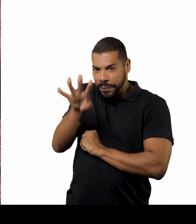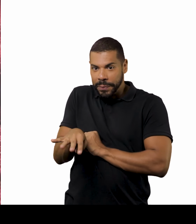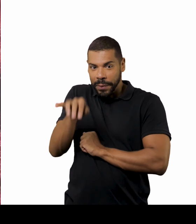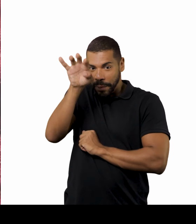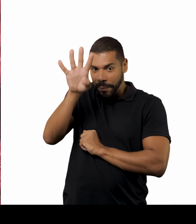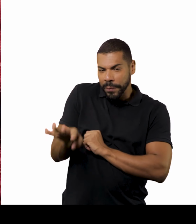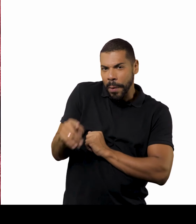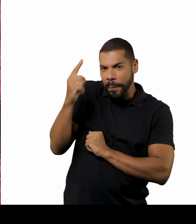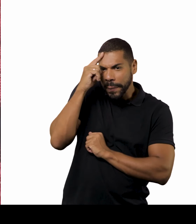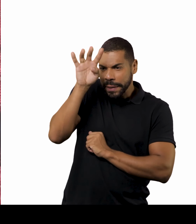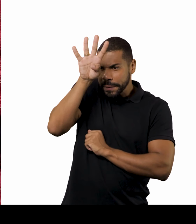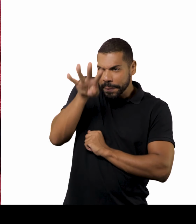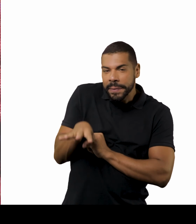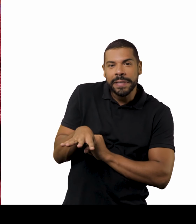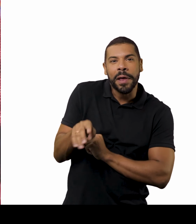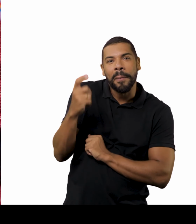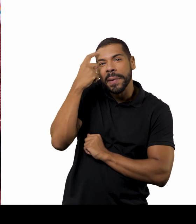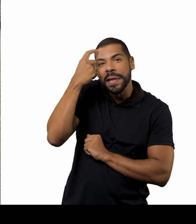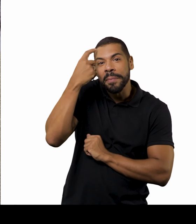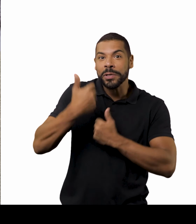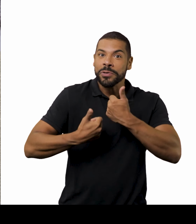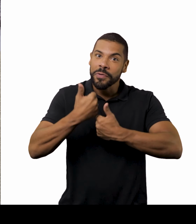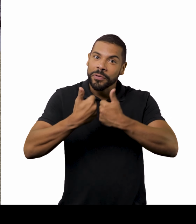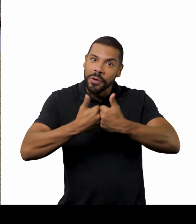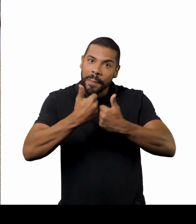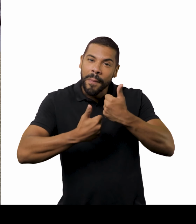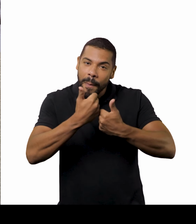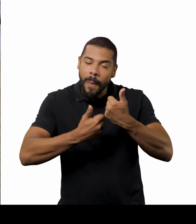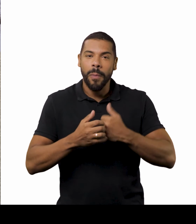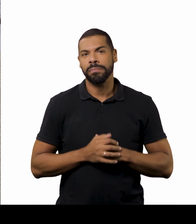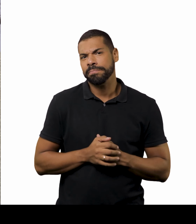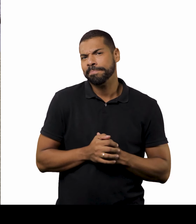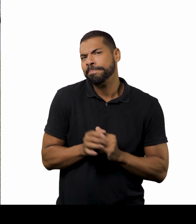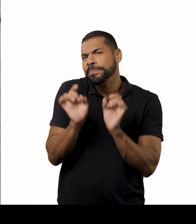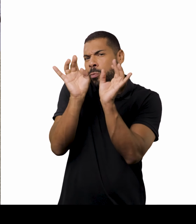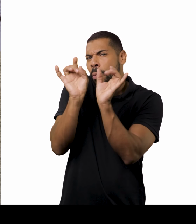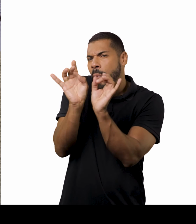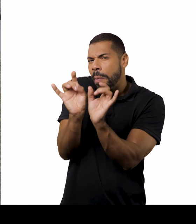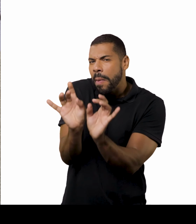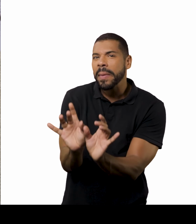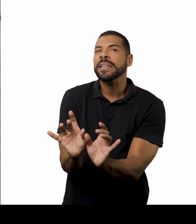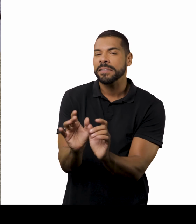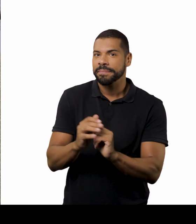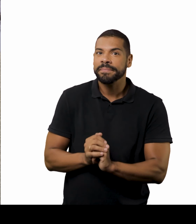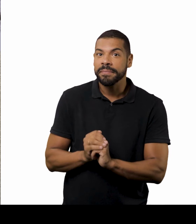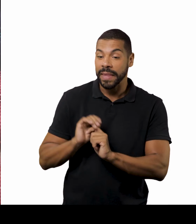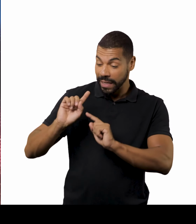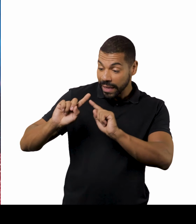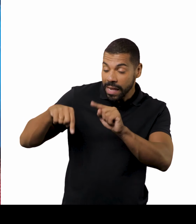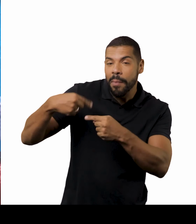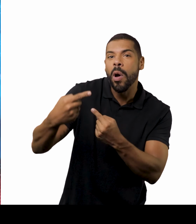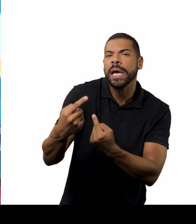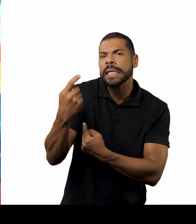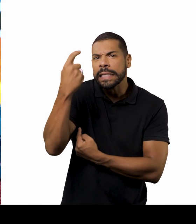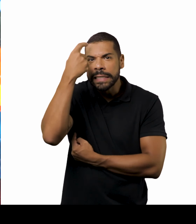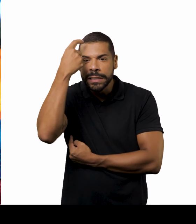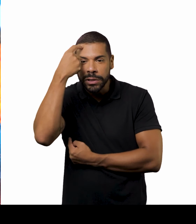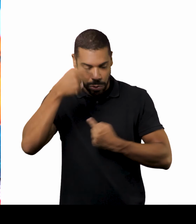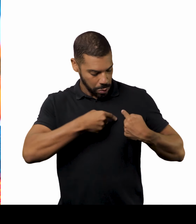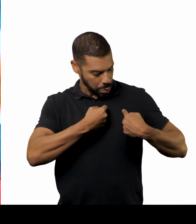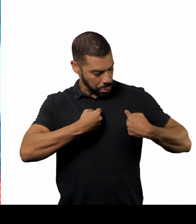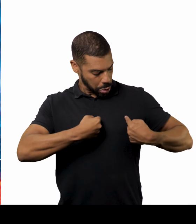esse uniforme mesmo de futebol. A gente vai criar, né, uma moldura específica para esse trabalho. Além